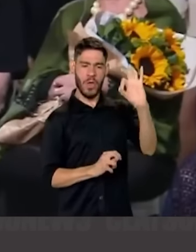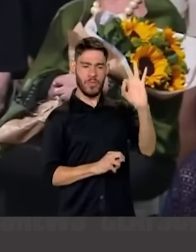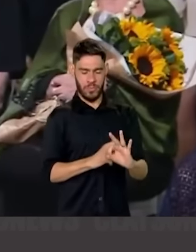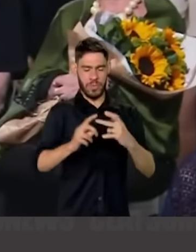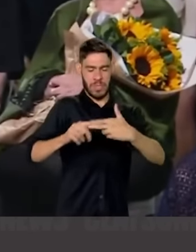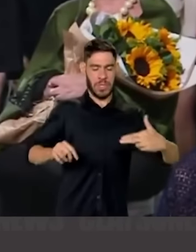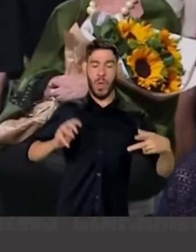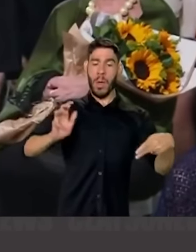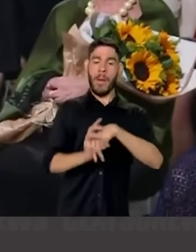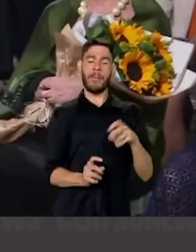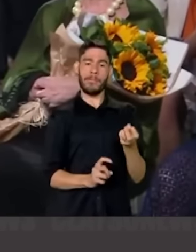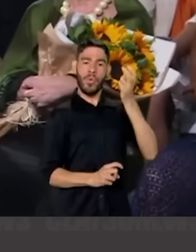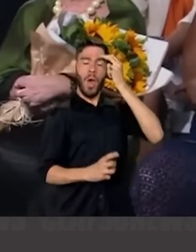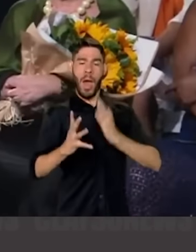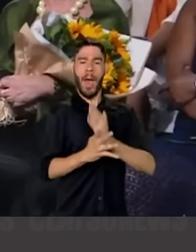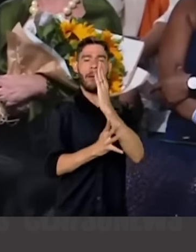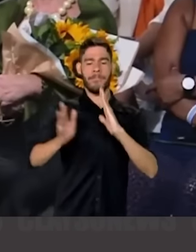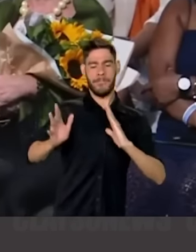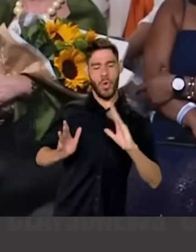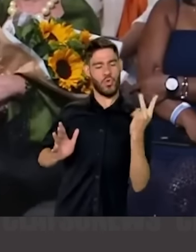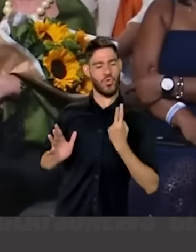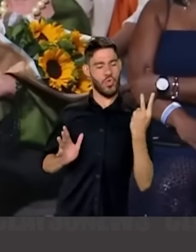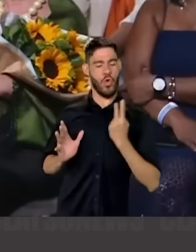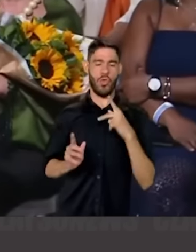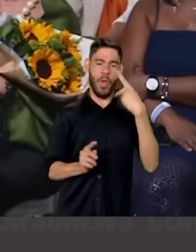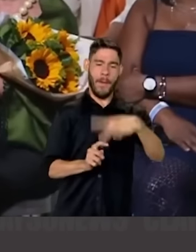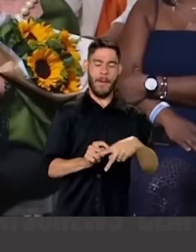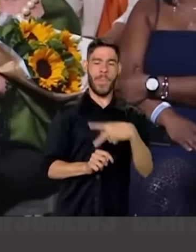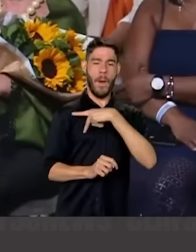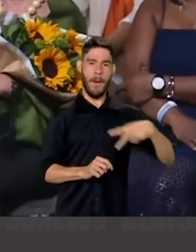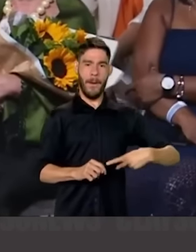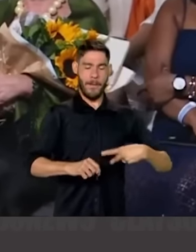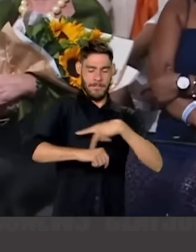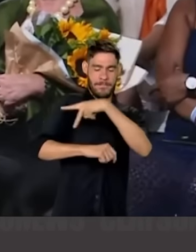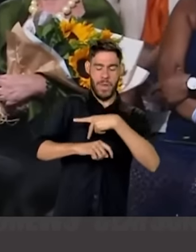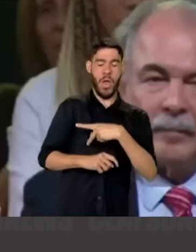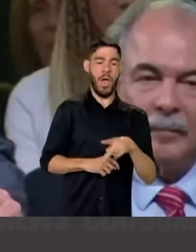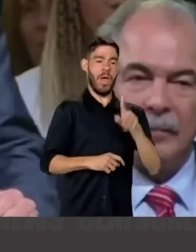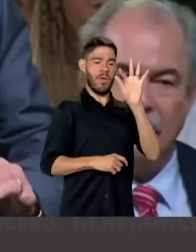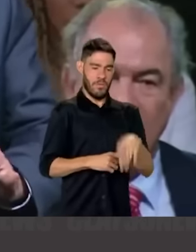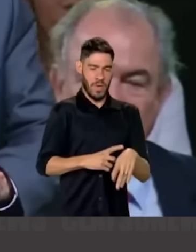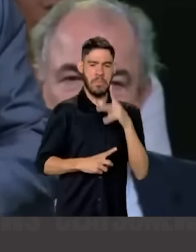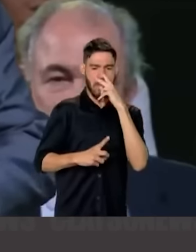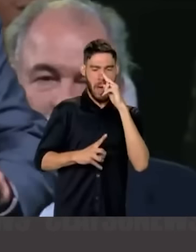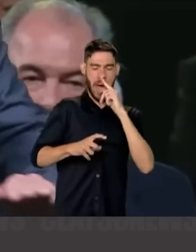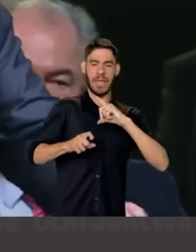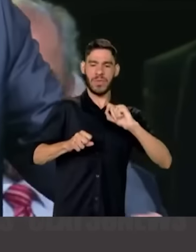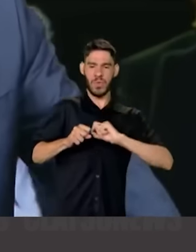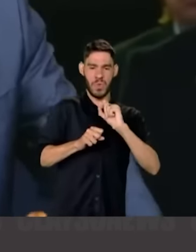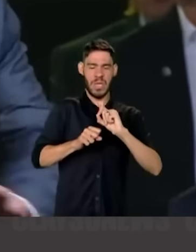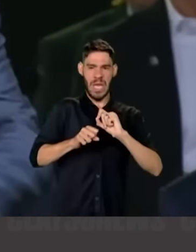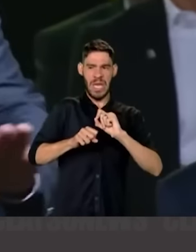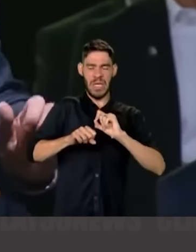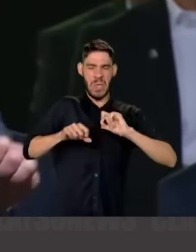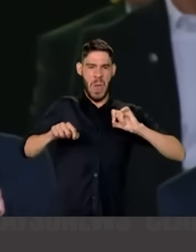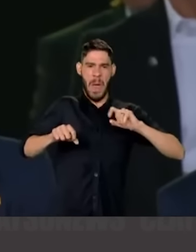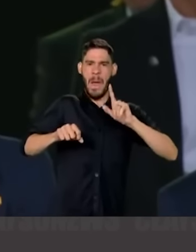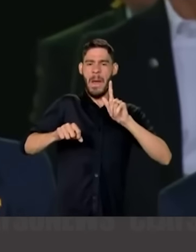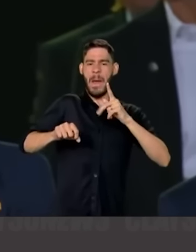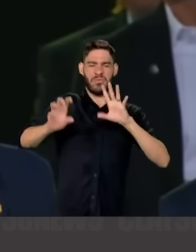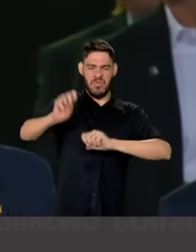coisas culturais foram aprovadas no período que nós governamos esse país. Quando nós saímos, é como se tivesse passado uma praga de gafanhoto.